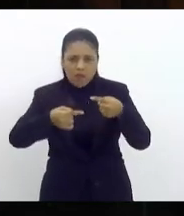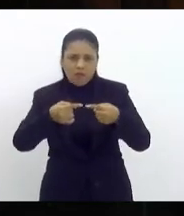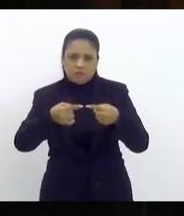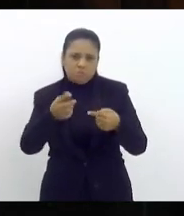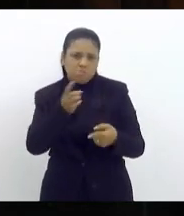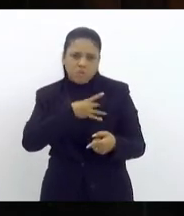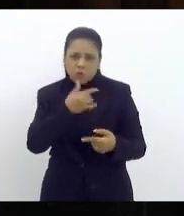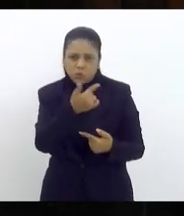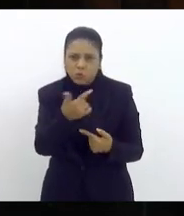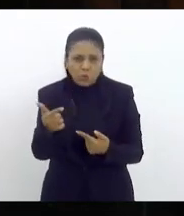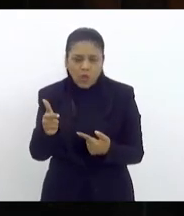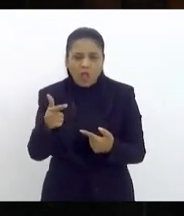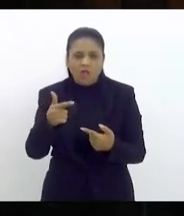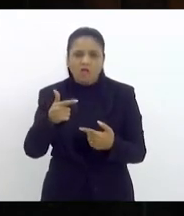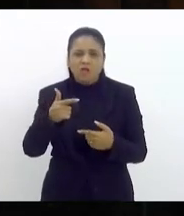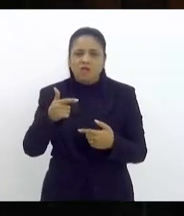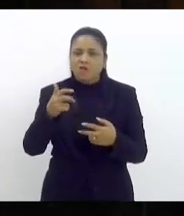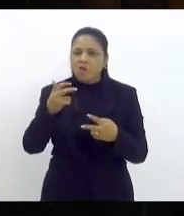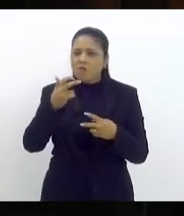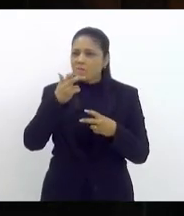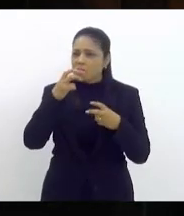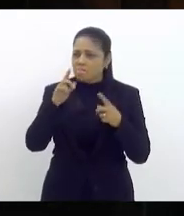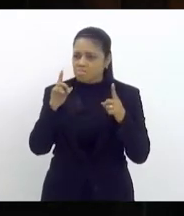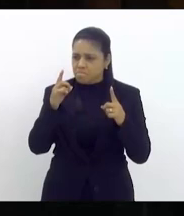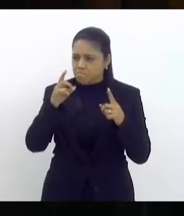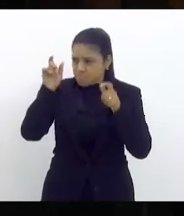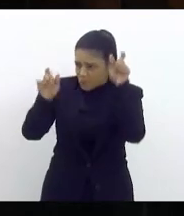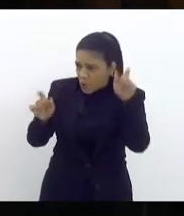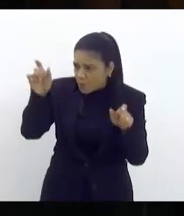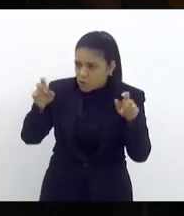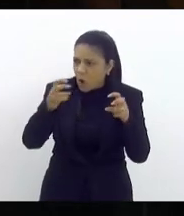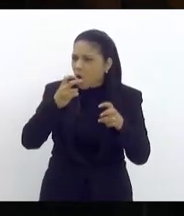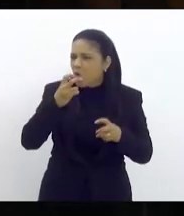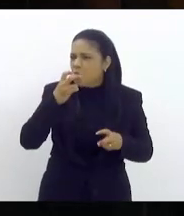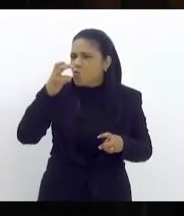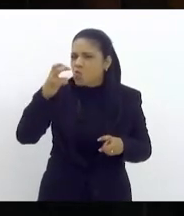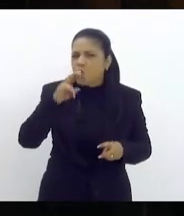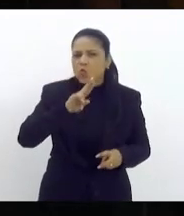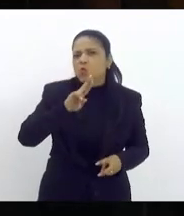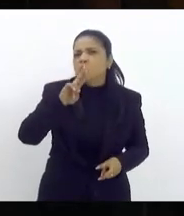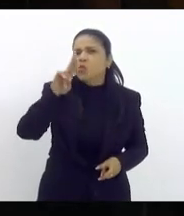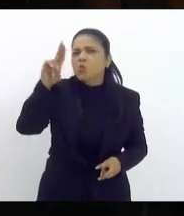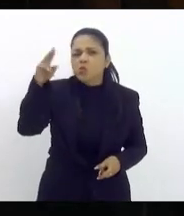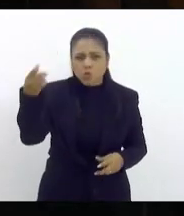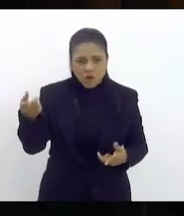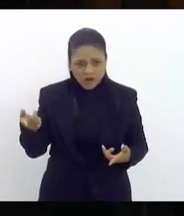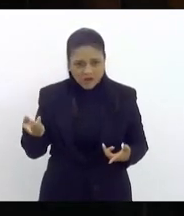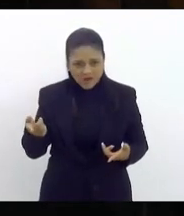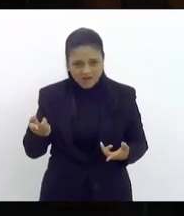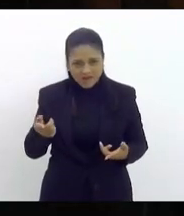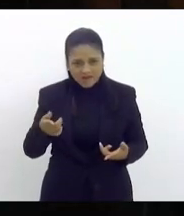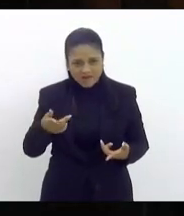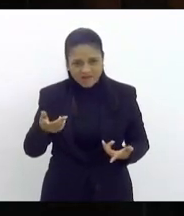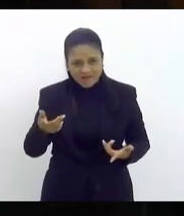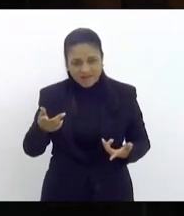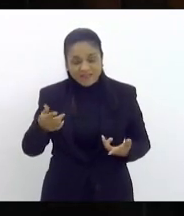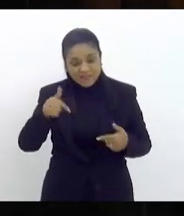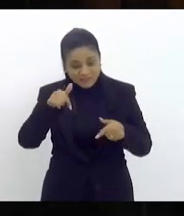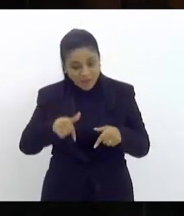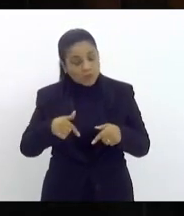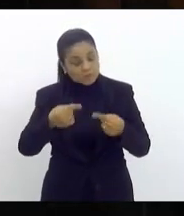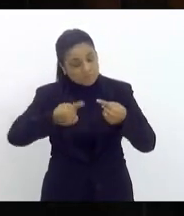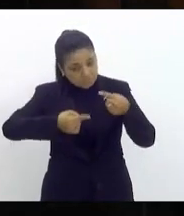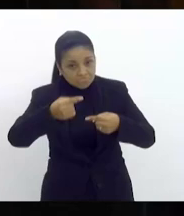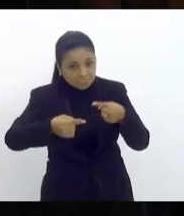com vaias pessoas de costas mas essa é a beleza do parlamento e o que nós estamos fazendo aqui e eu acho que aí